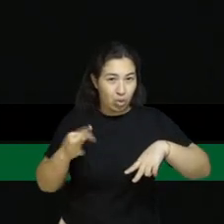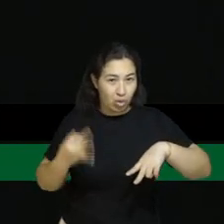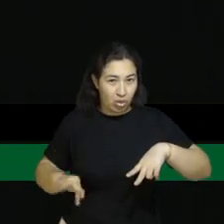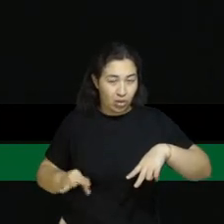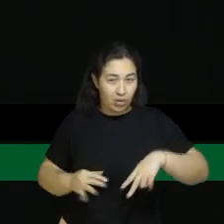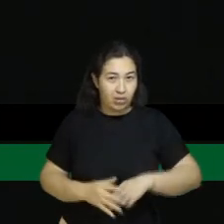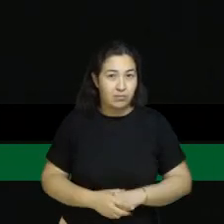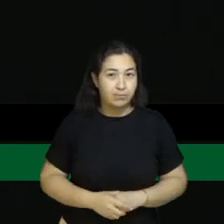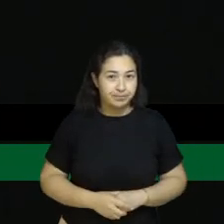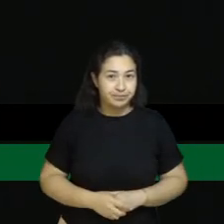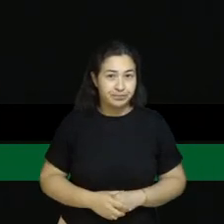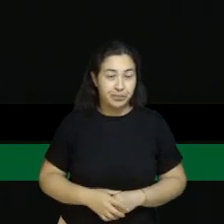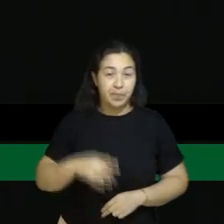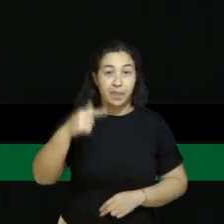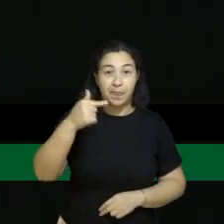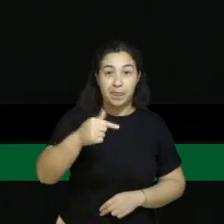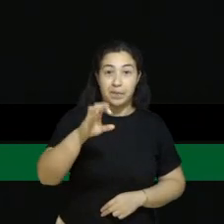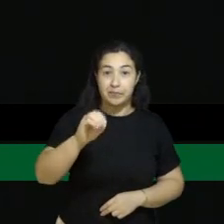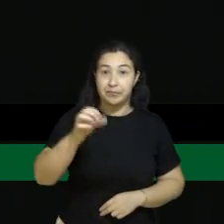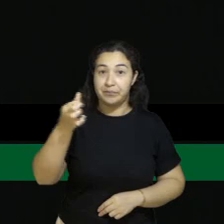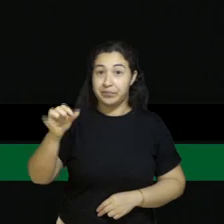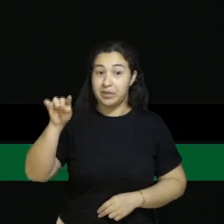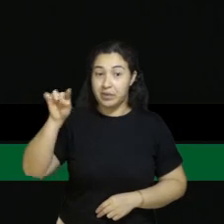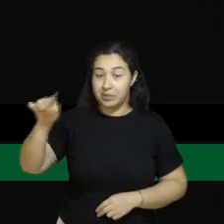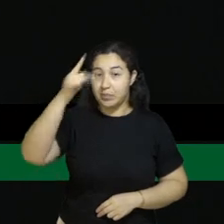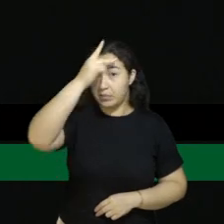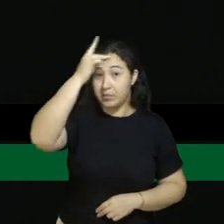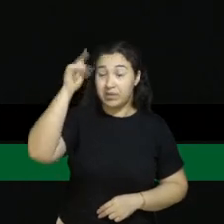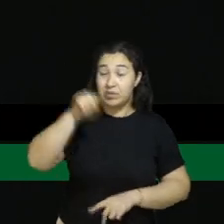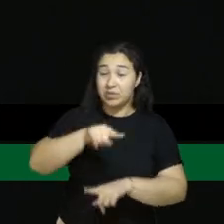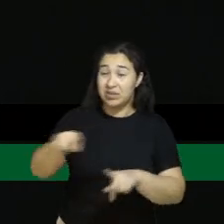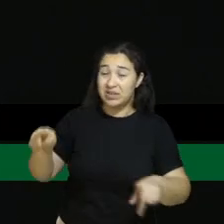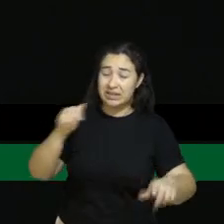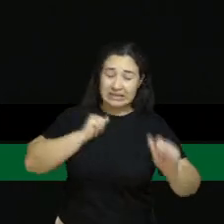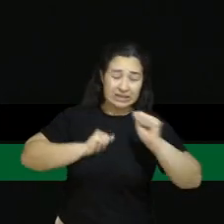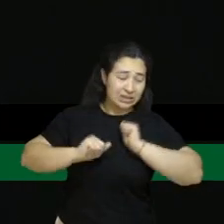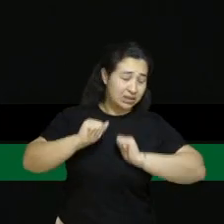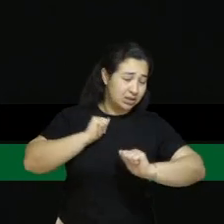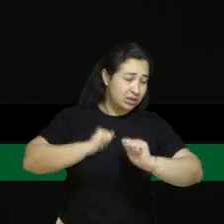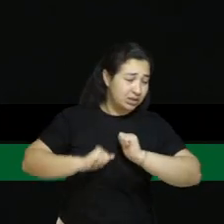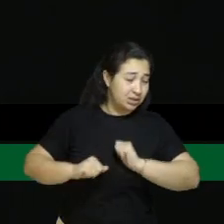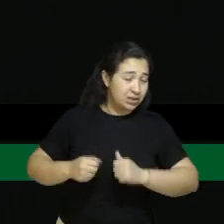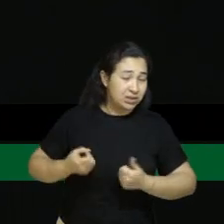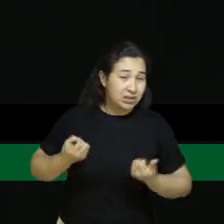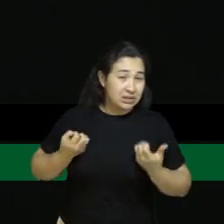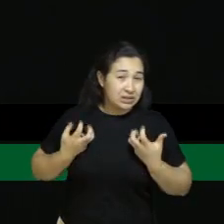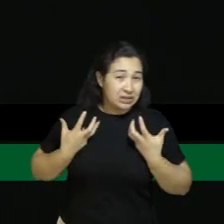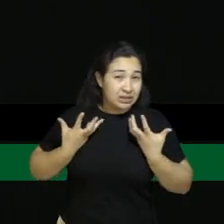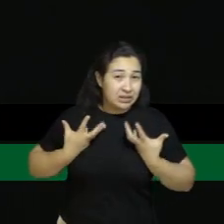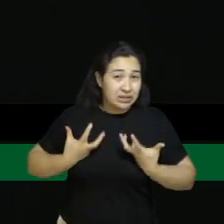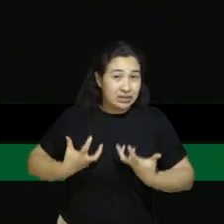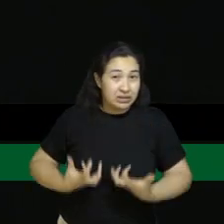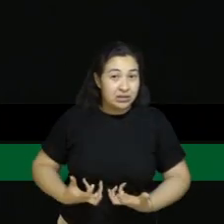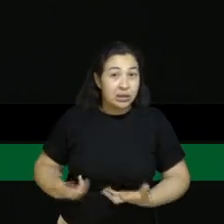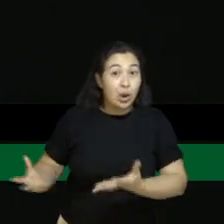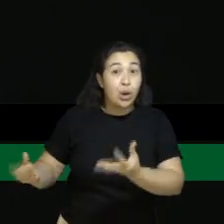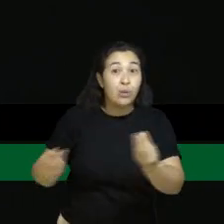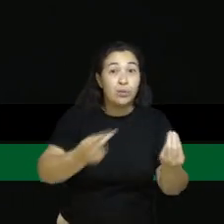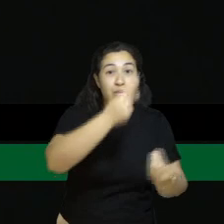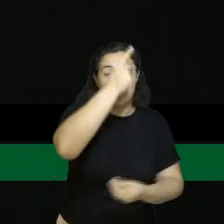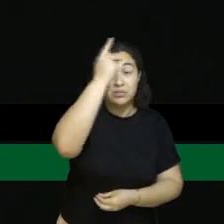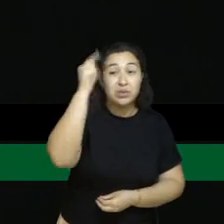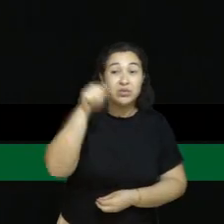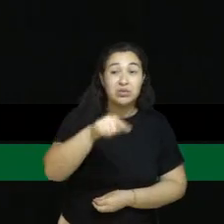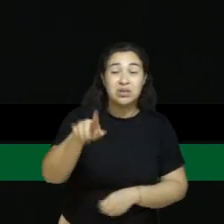706 mil pacientes com ansiedade, que passou inclusive a ser nos tempos contemporâneos uma doença